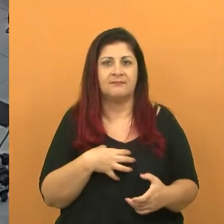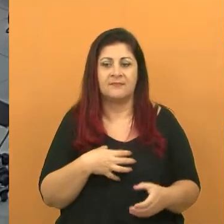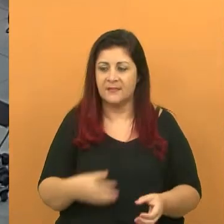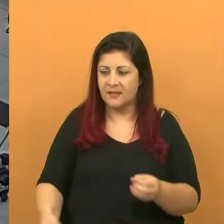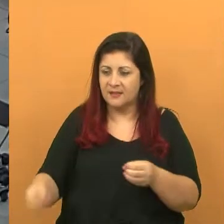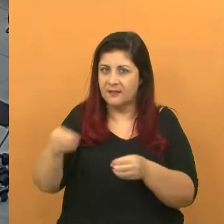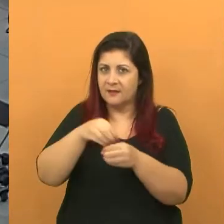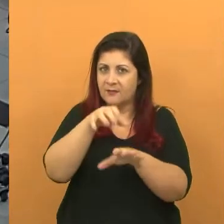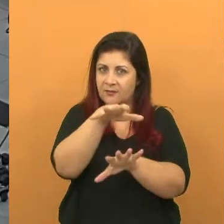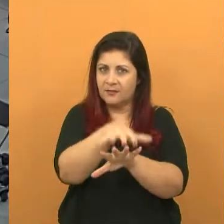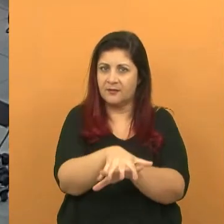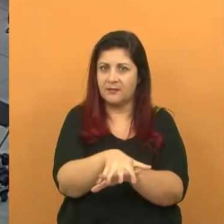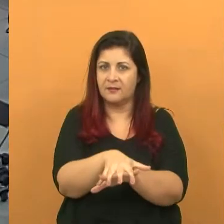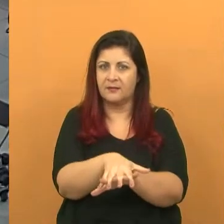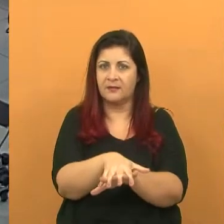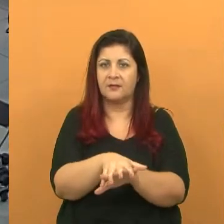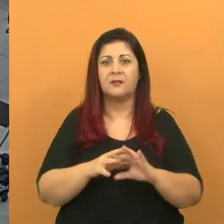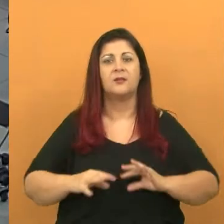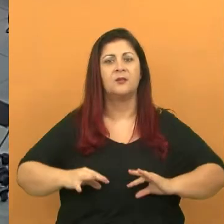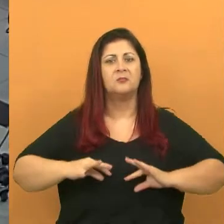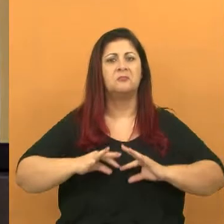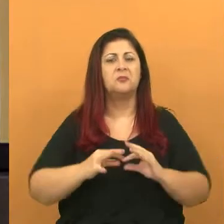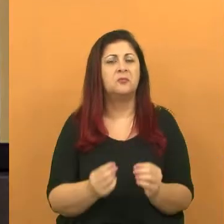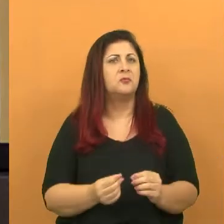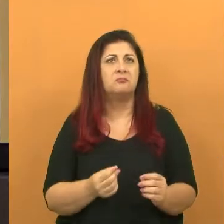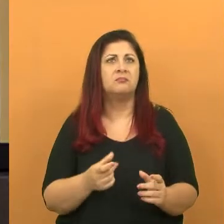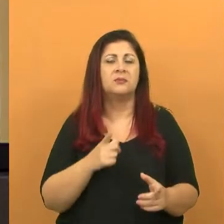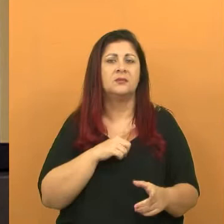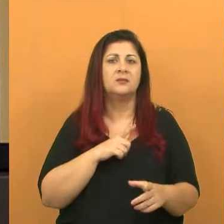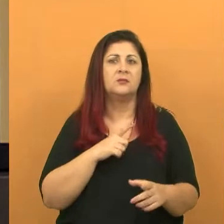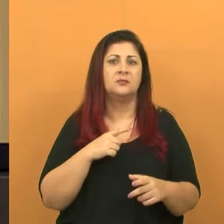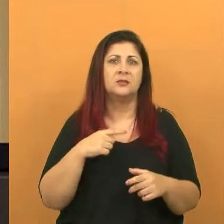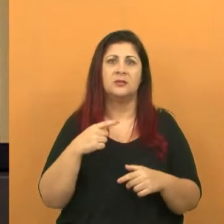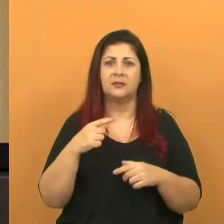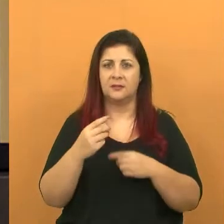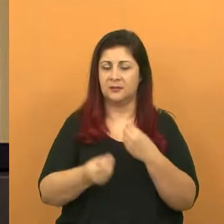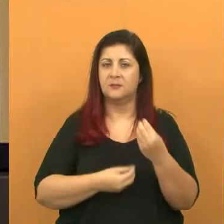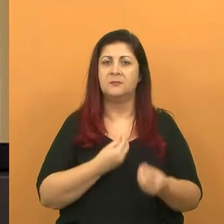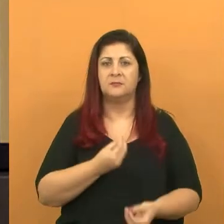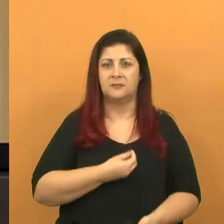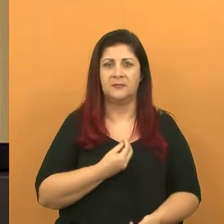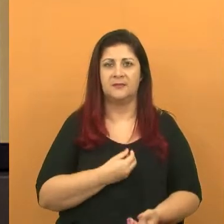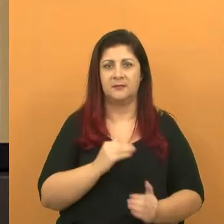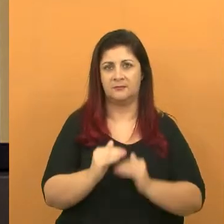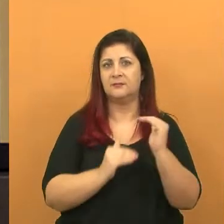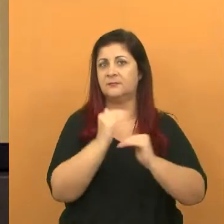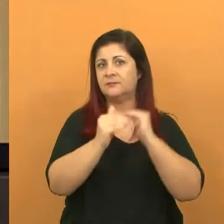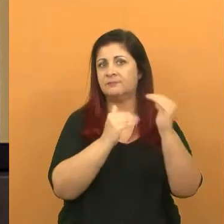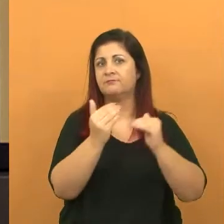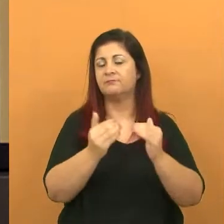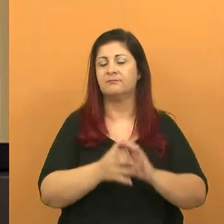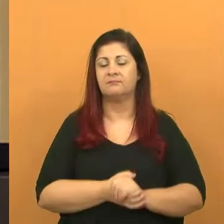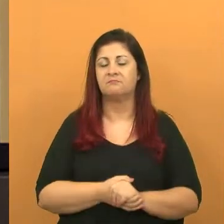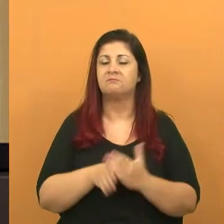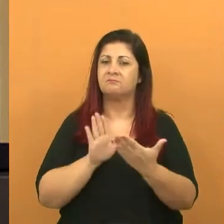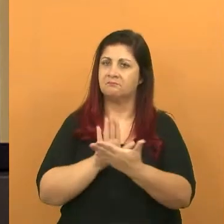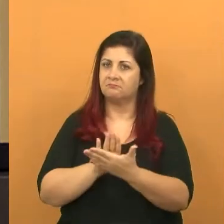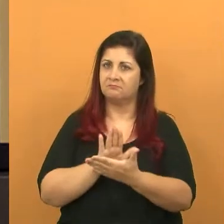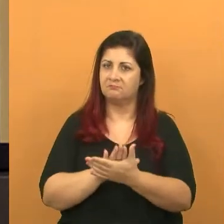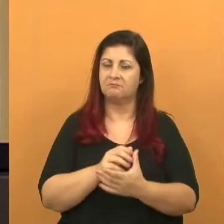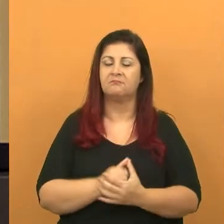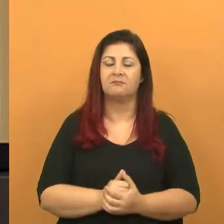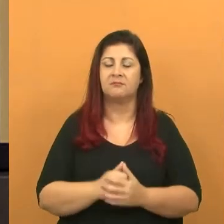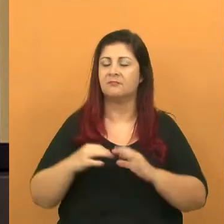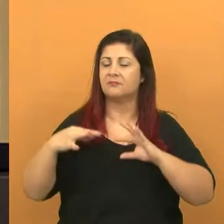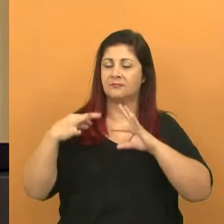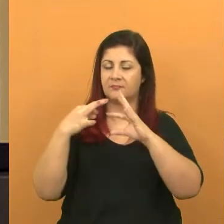inserir, incluir também todas as fases da vida nesse desenvolvimento que é o ser humano. Então, parabéns,